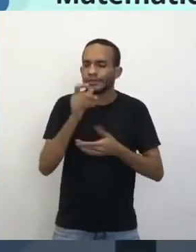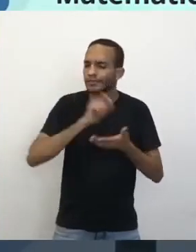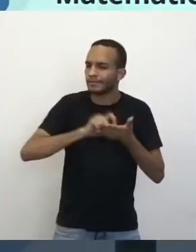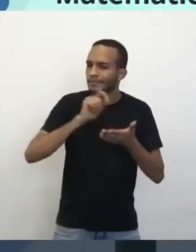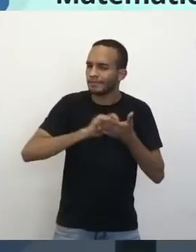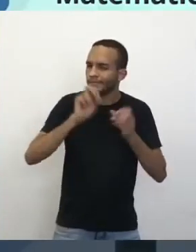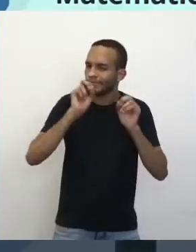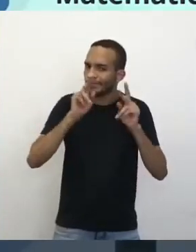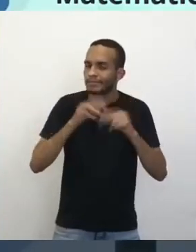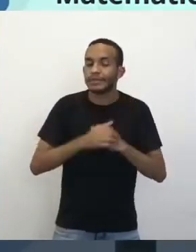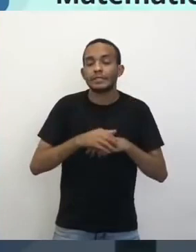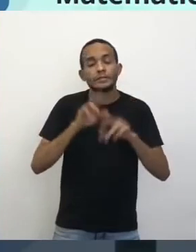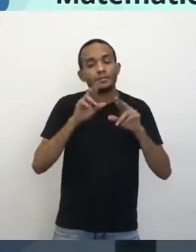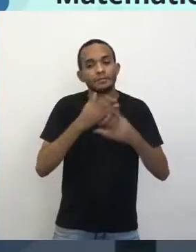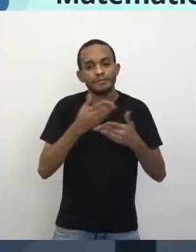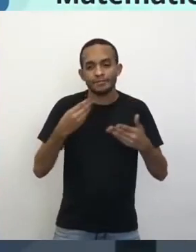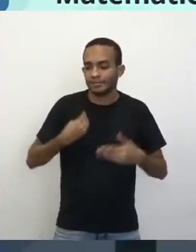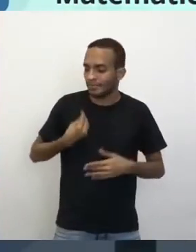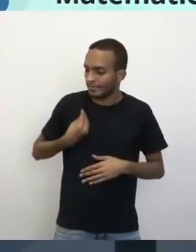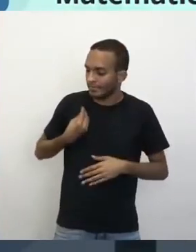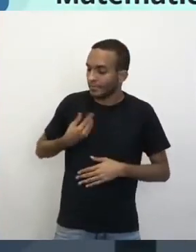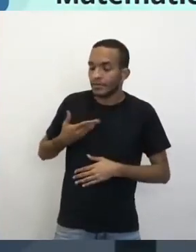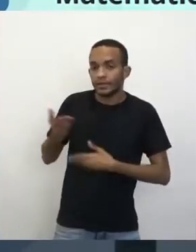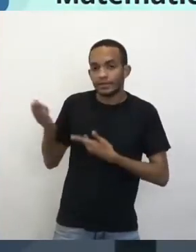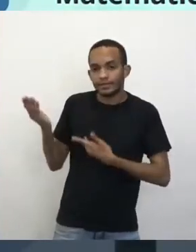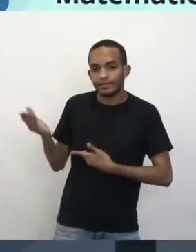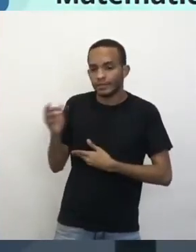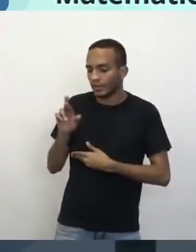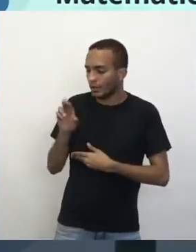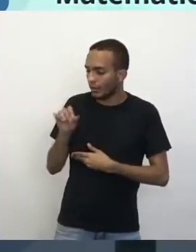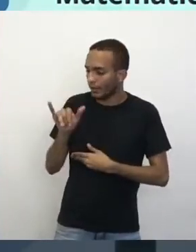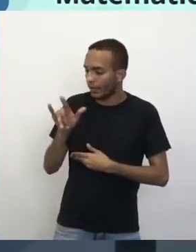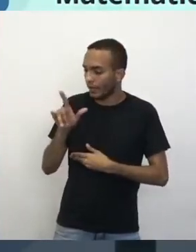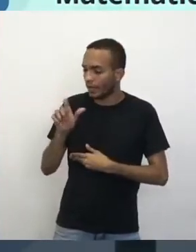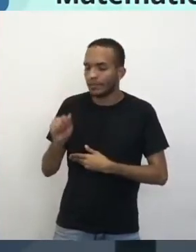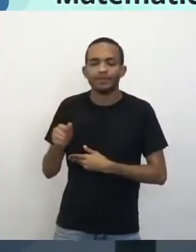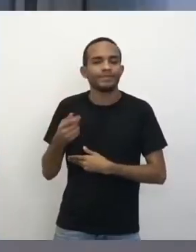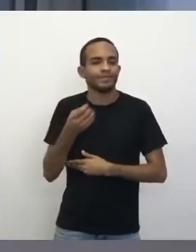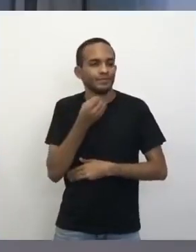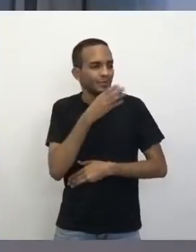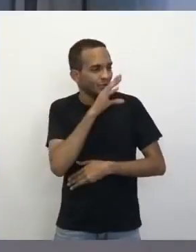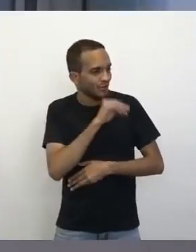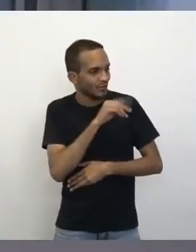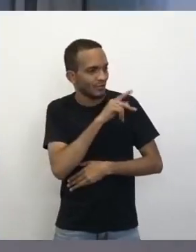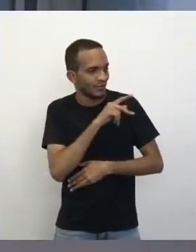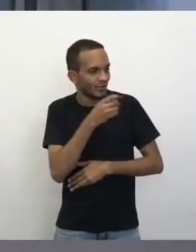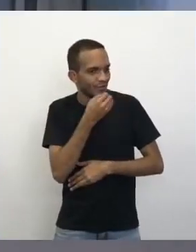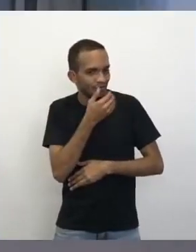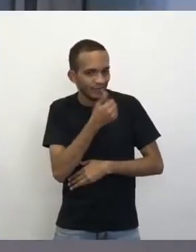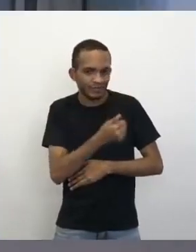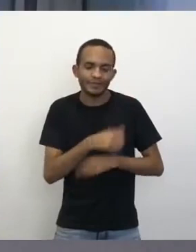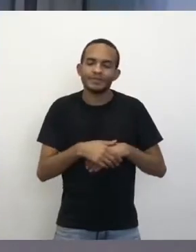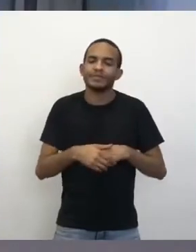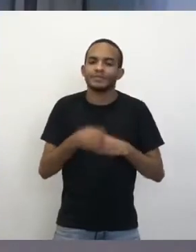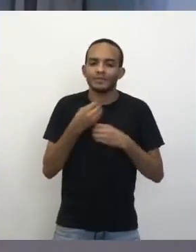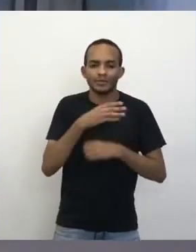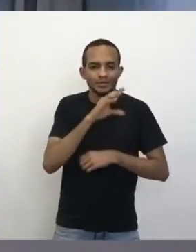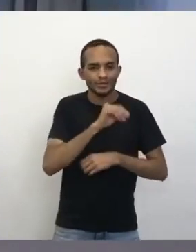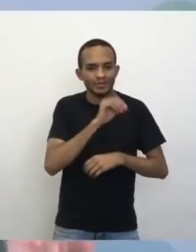anotações. Conto com a presença da professora Roberta para me ajudar nesta aula. Boa noite, professora Roberta, tudo bem? Boa